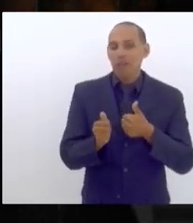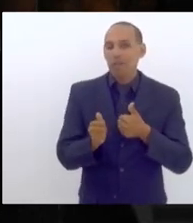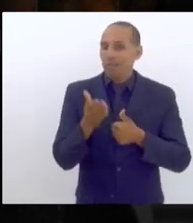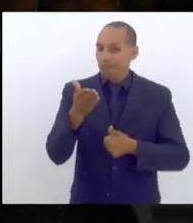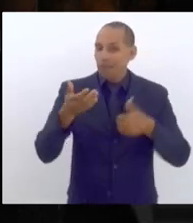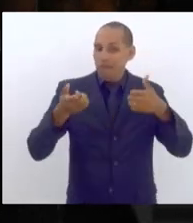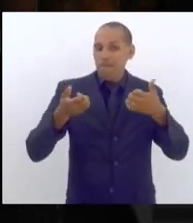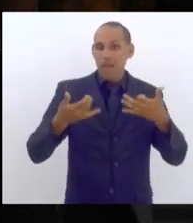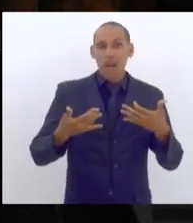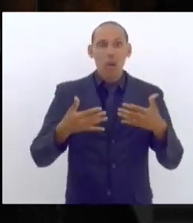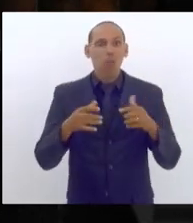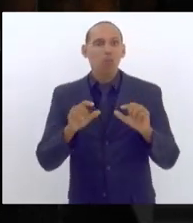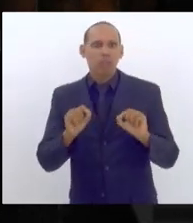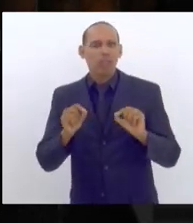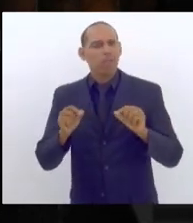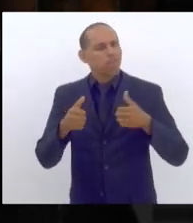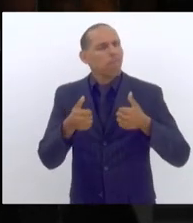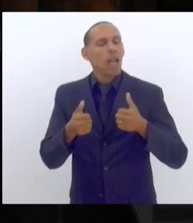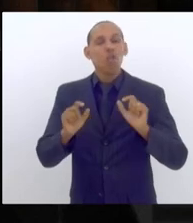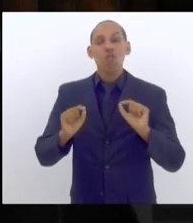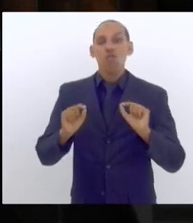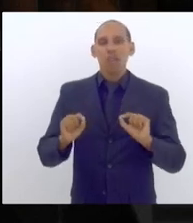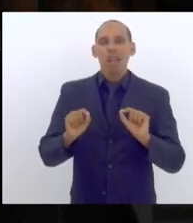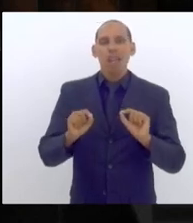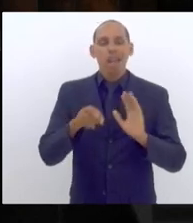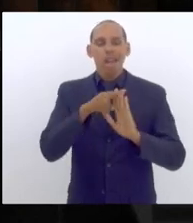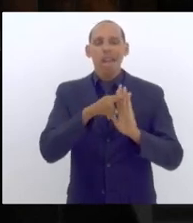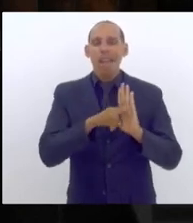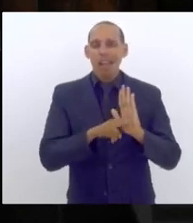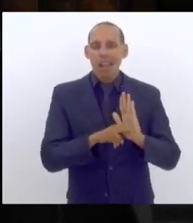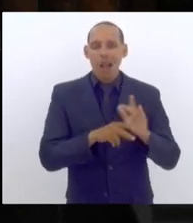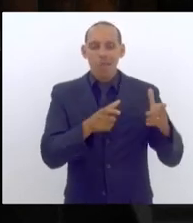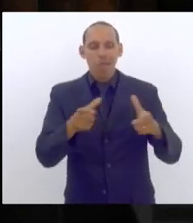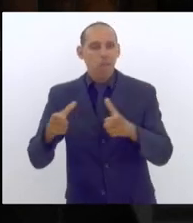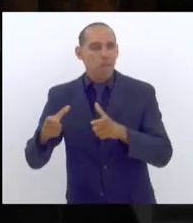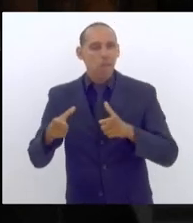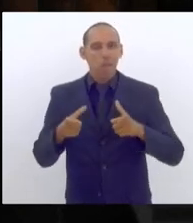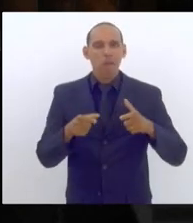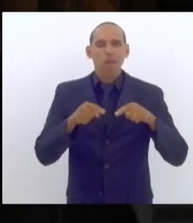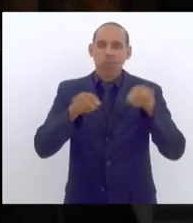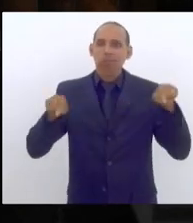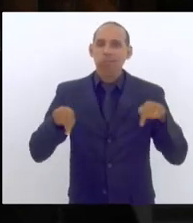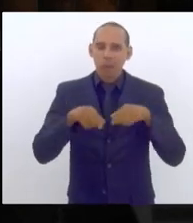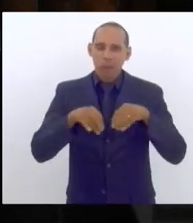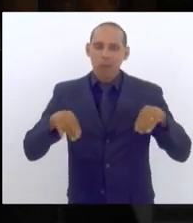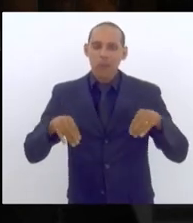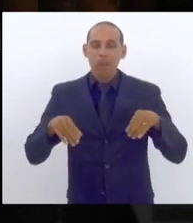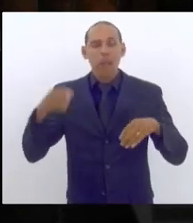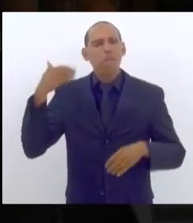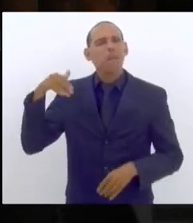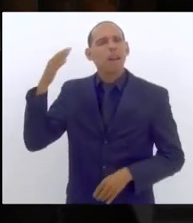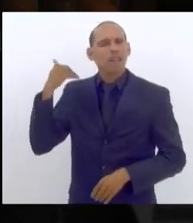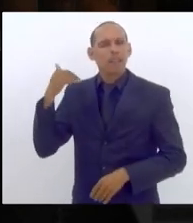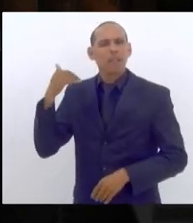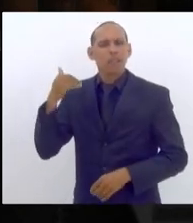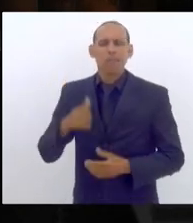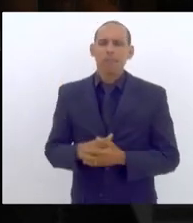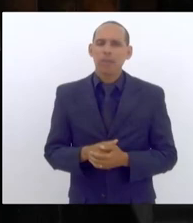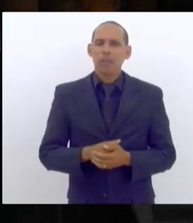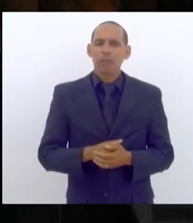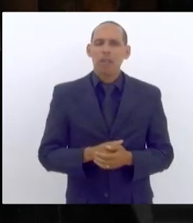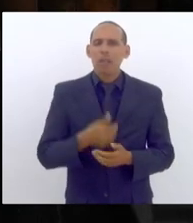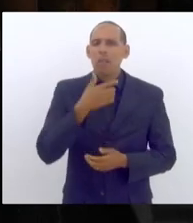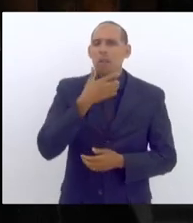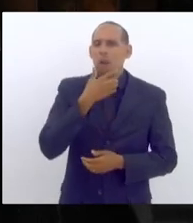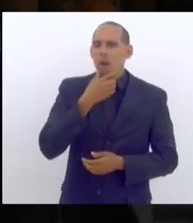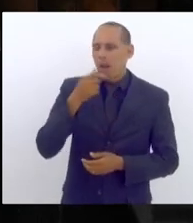falou aqui muito bem, que é a regularização fundiária. Na época, presidente do Iterge, era Mayumi Somi, era uma